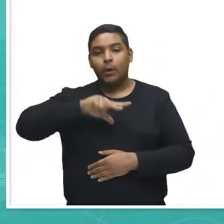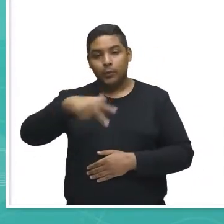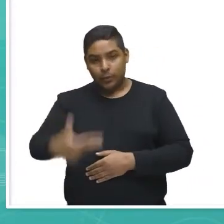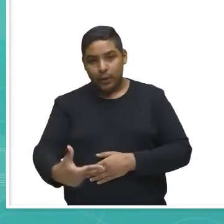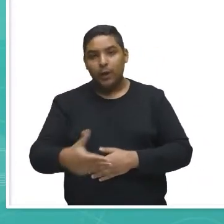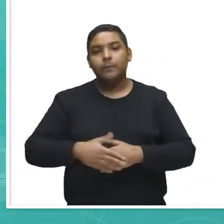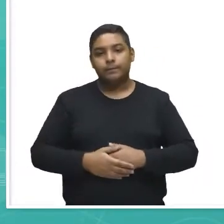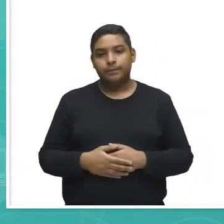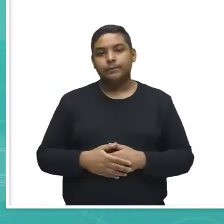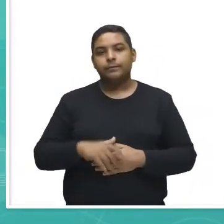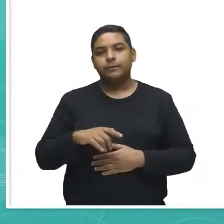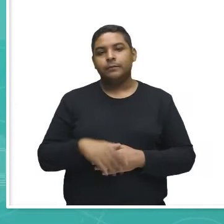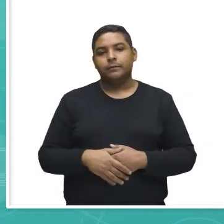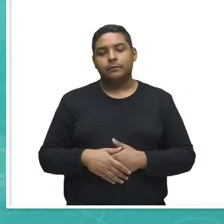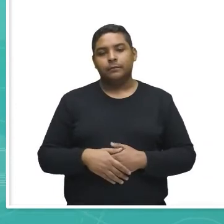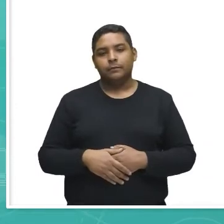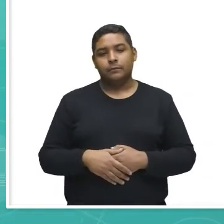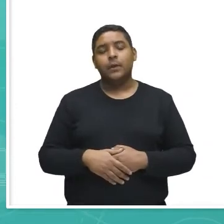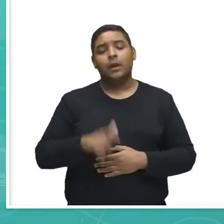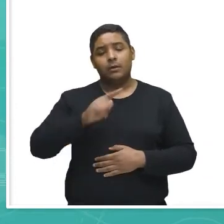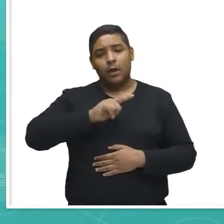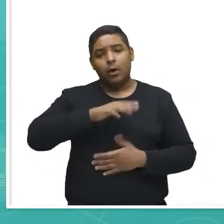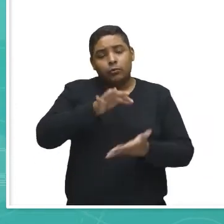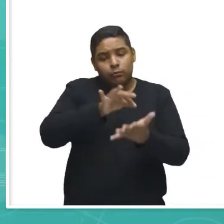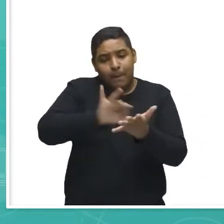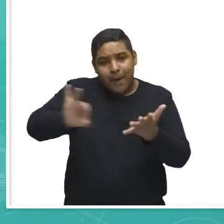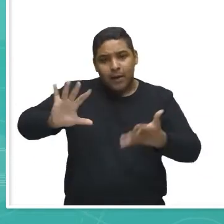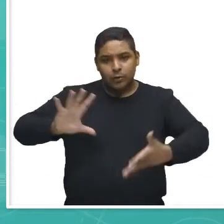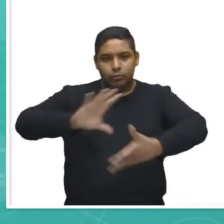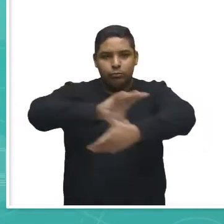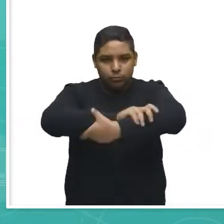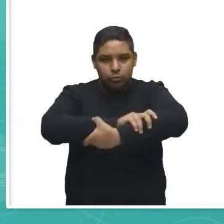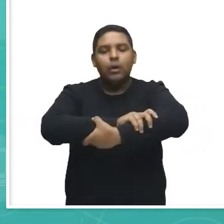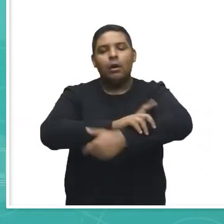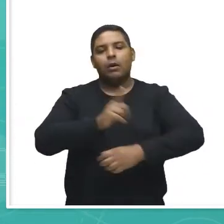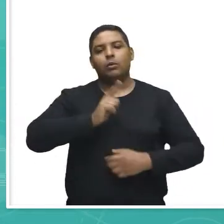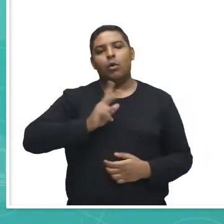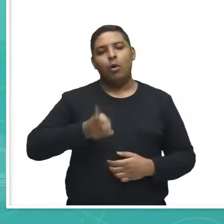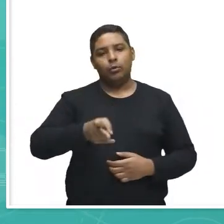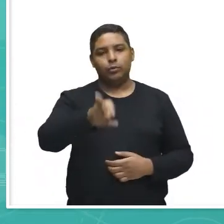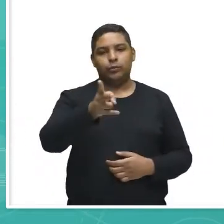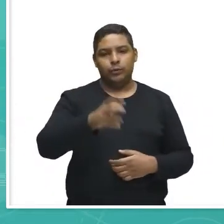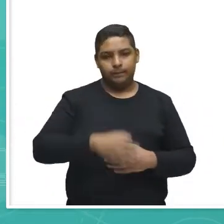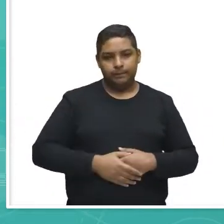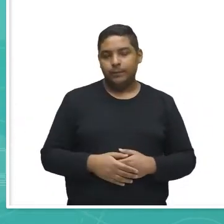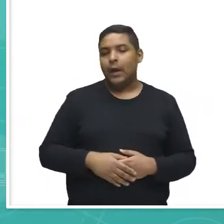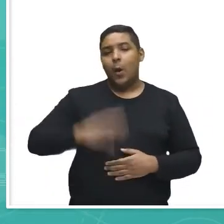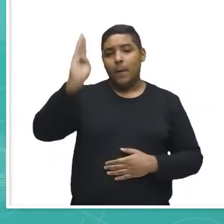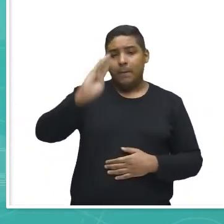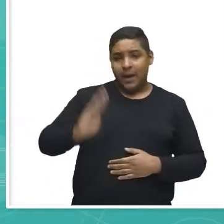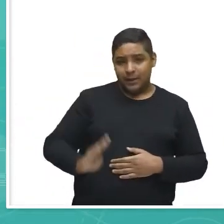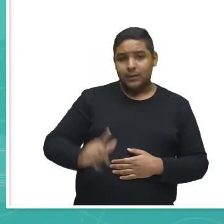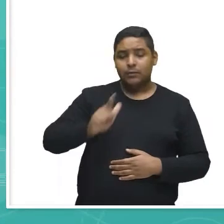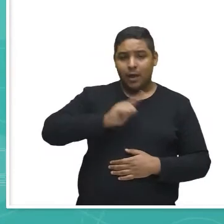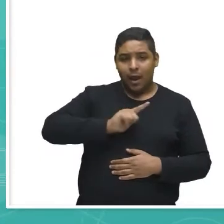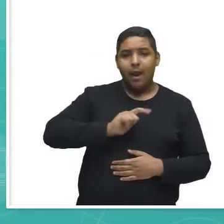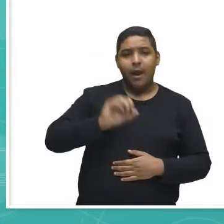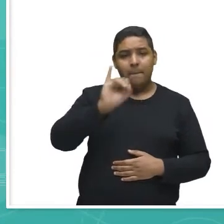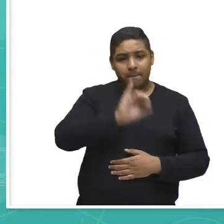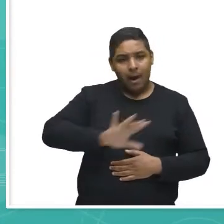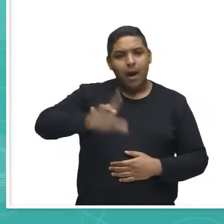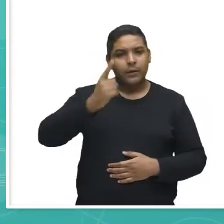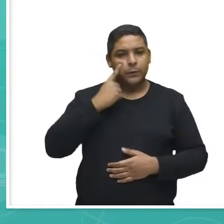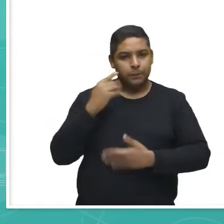e mantém esse pacto colonial. Então, no caso aí o Brasil, que mostra no mapa, tinha que fazer